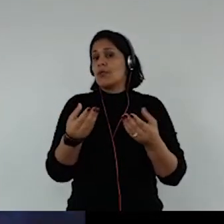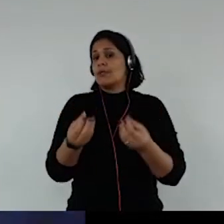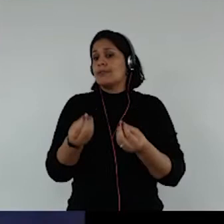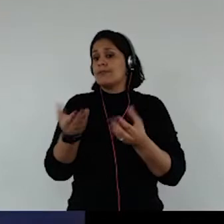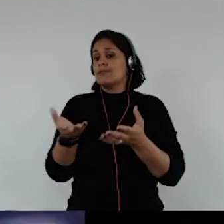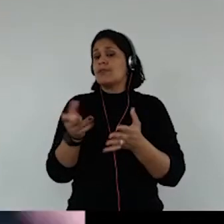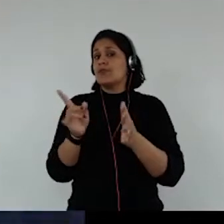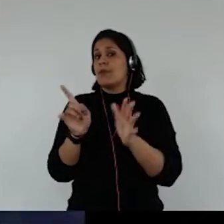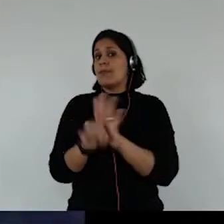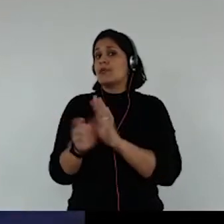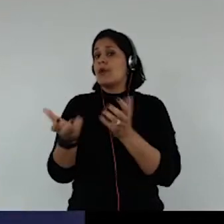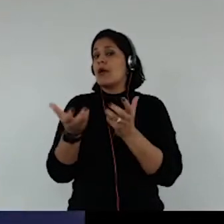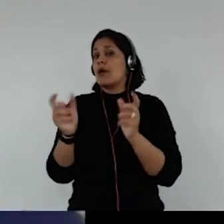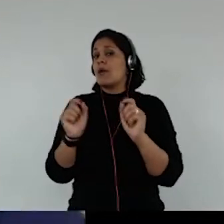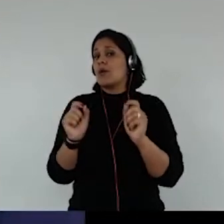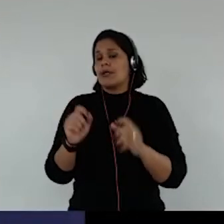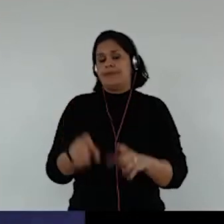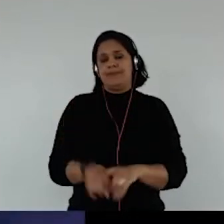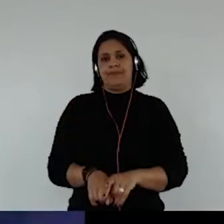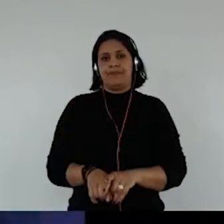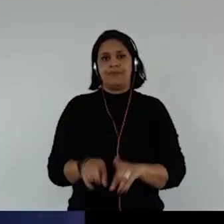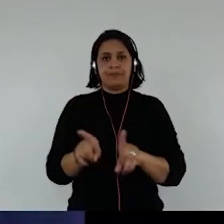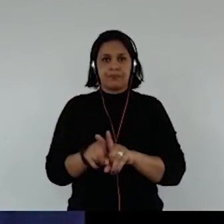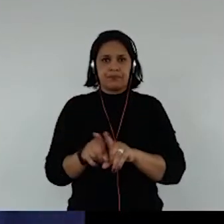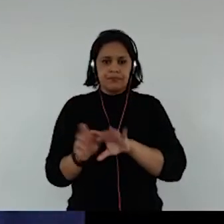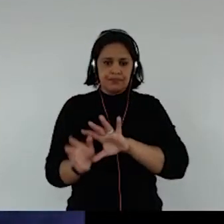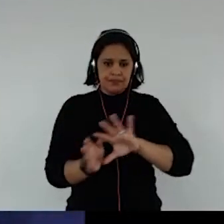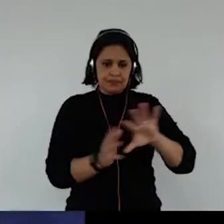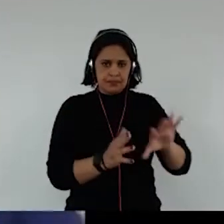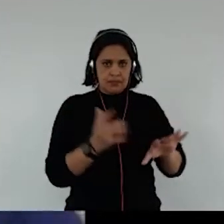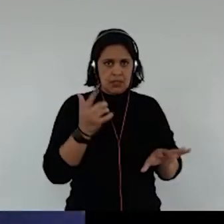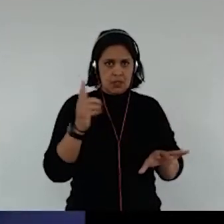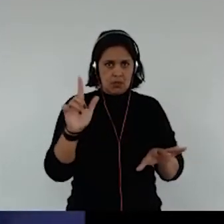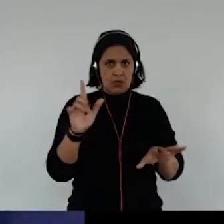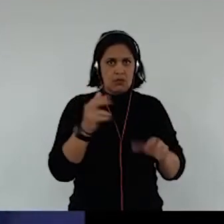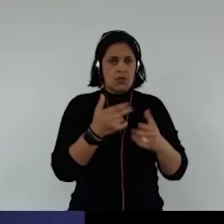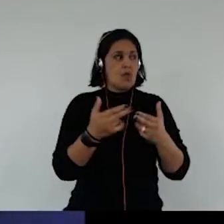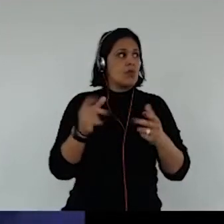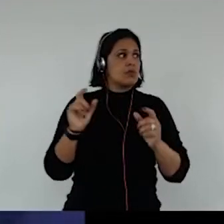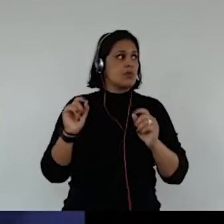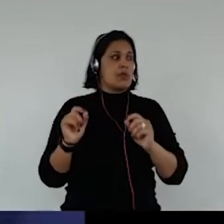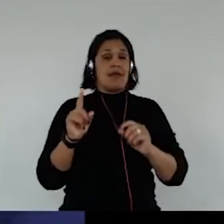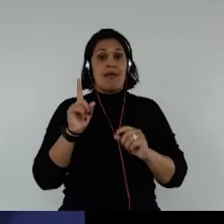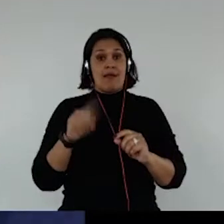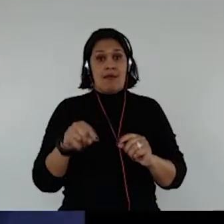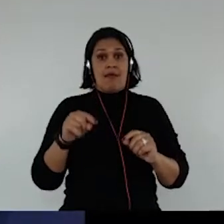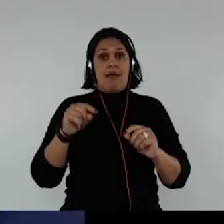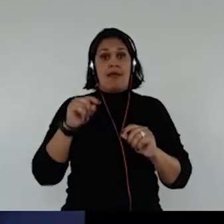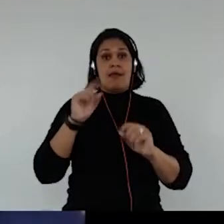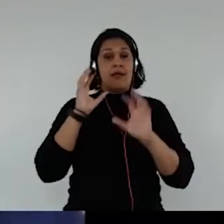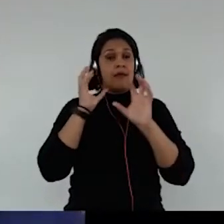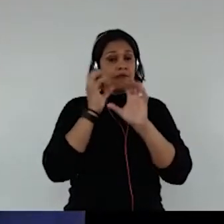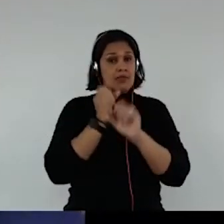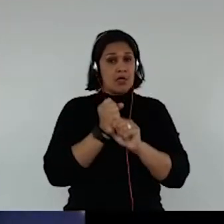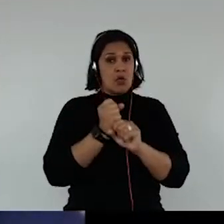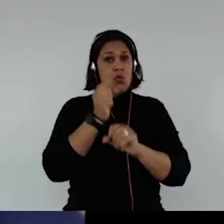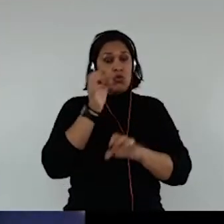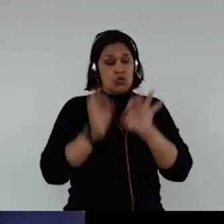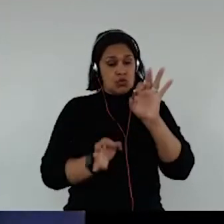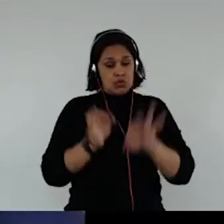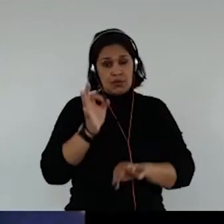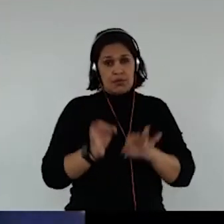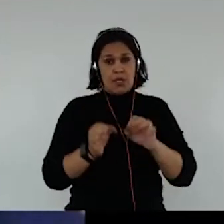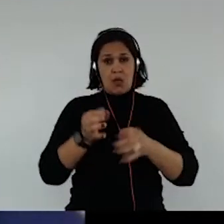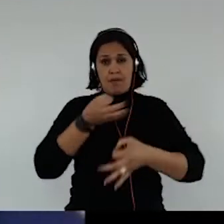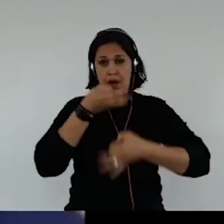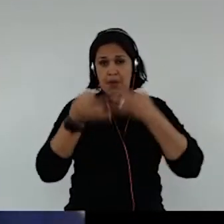contrato. A outra situação, além da resolução do contrato, é a revisão judicial, com todas aquelas críticas: